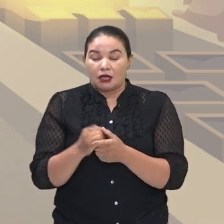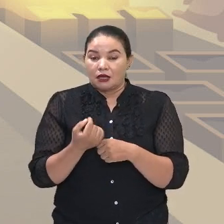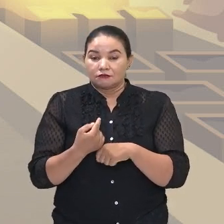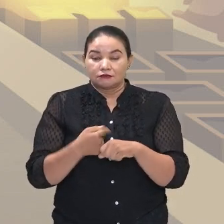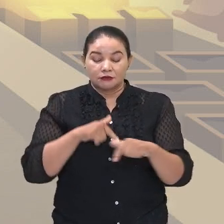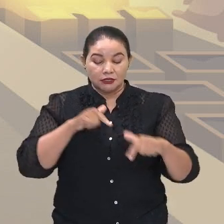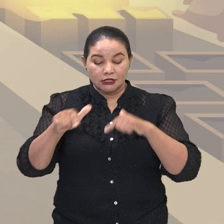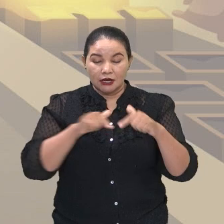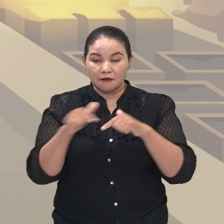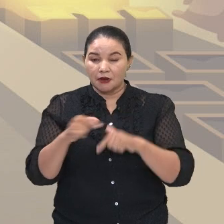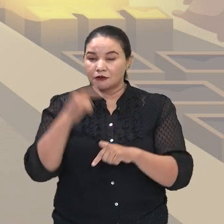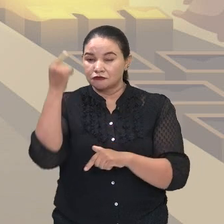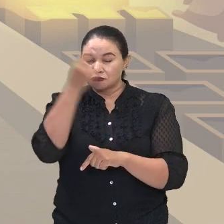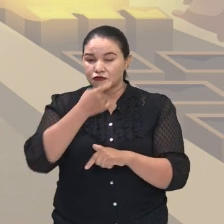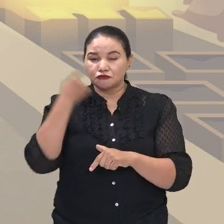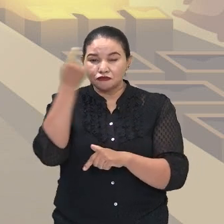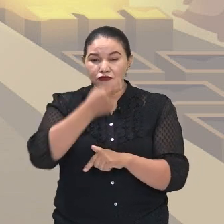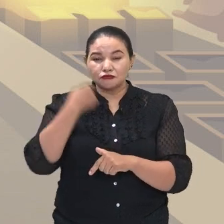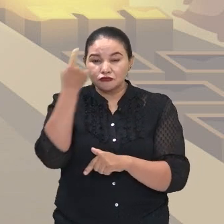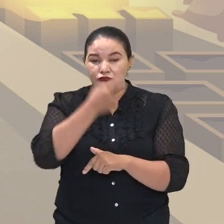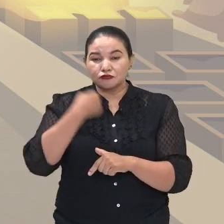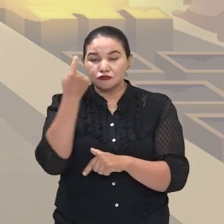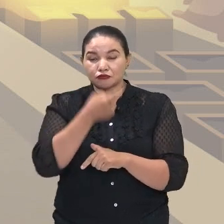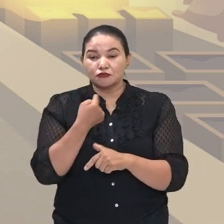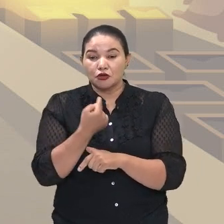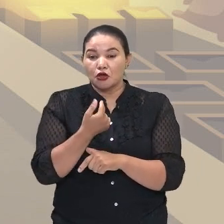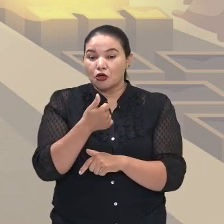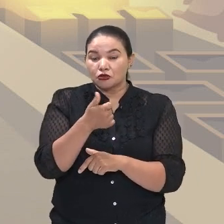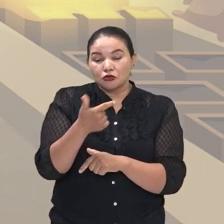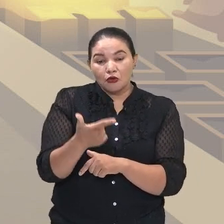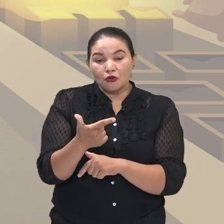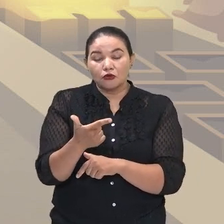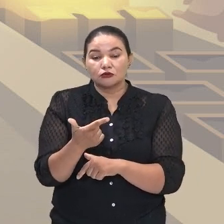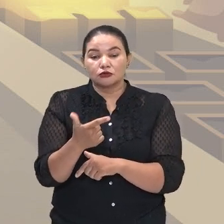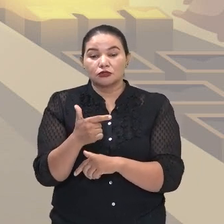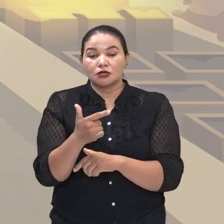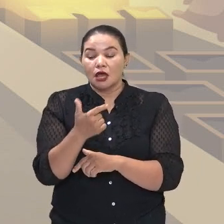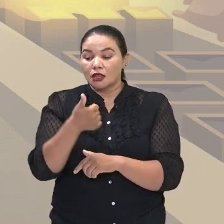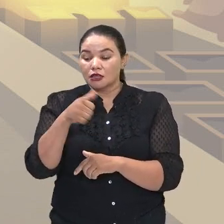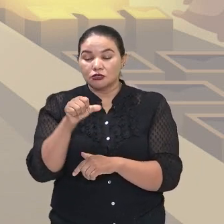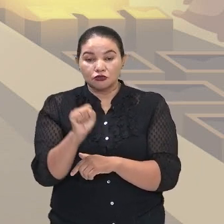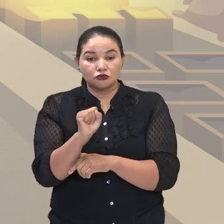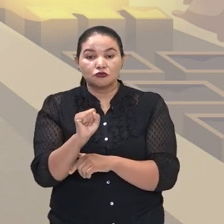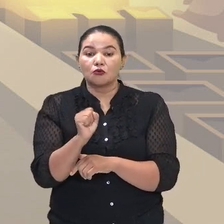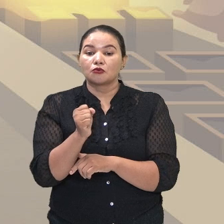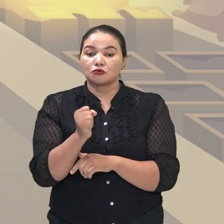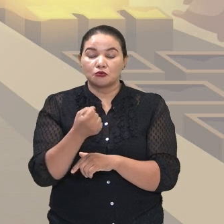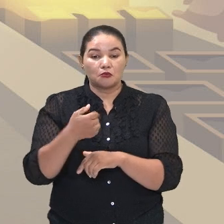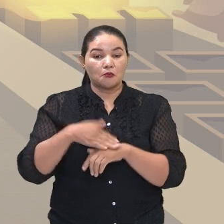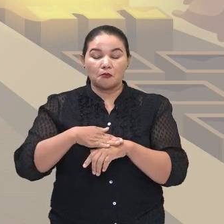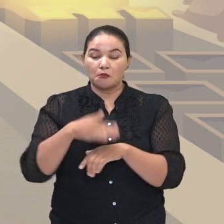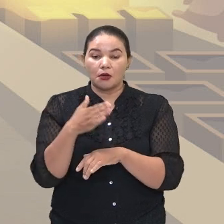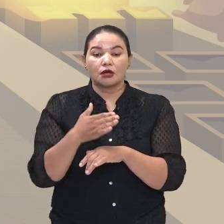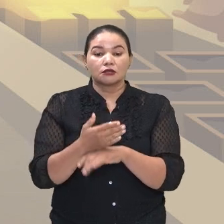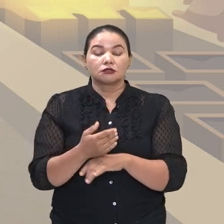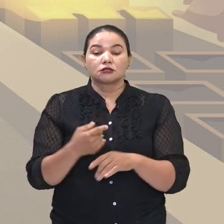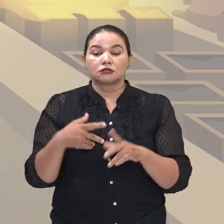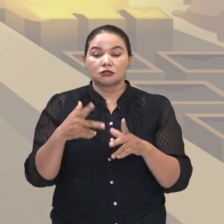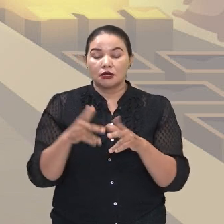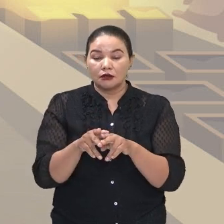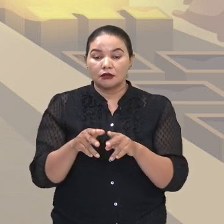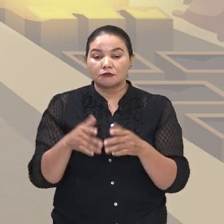de trabalho, chegavam a trabalhar de 12 a 18 horas por dia. E era muito comum que, diante